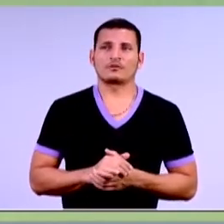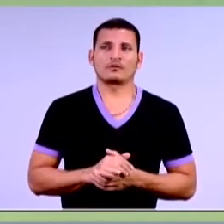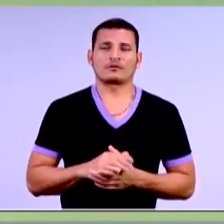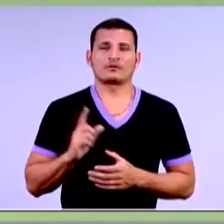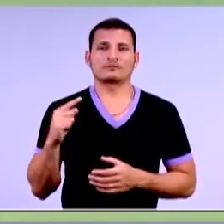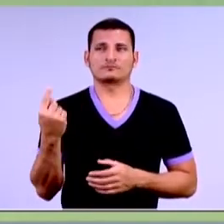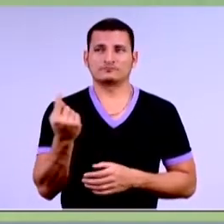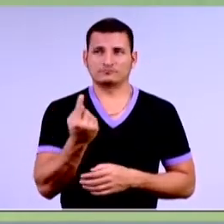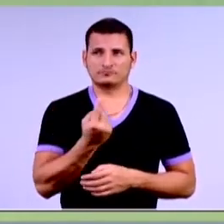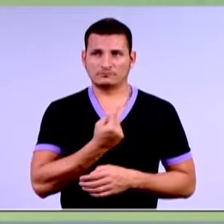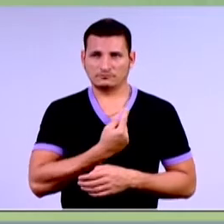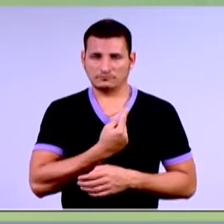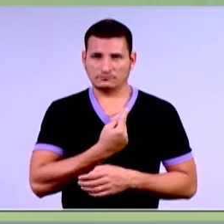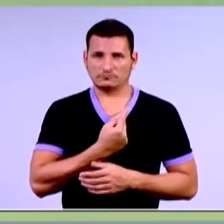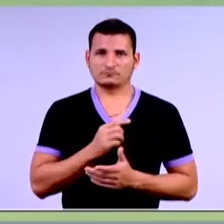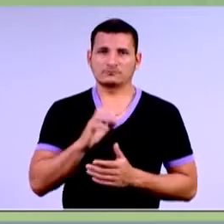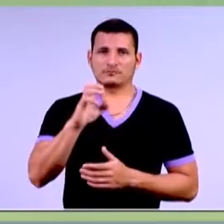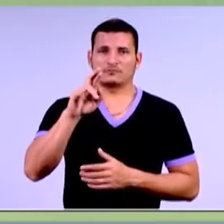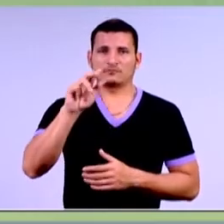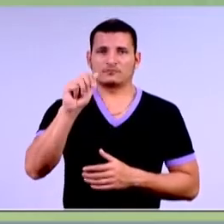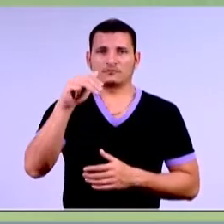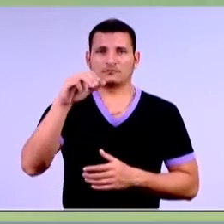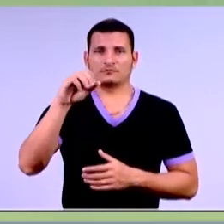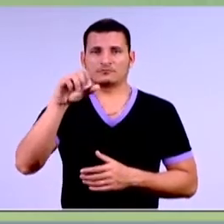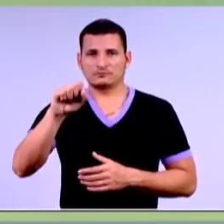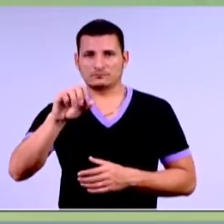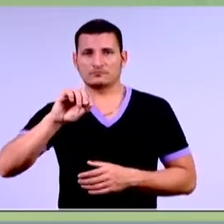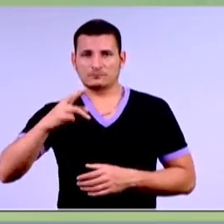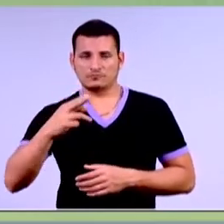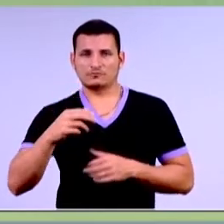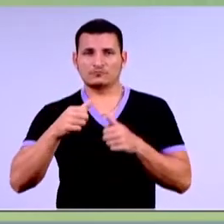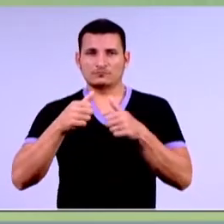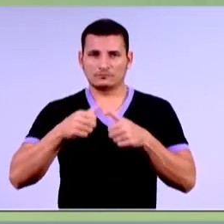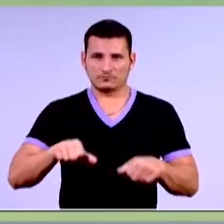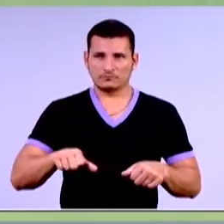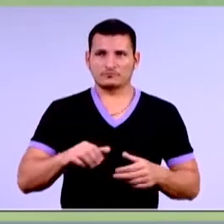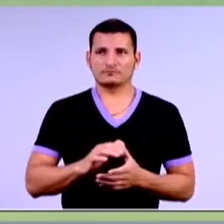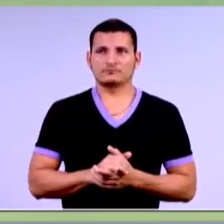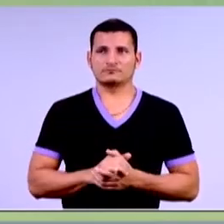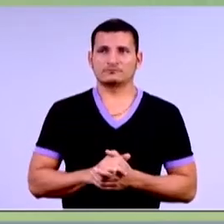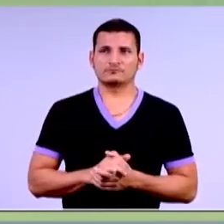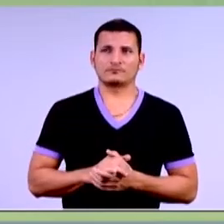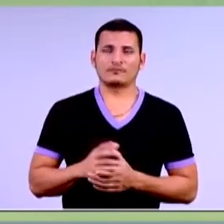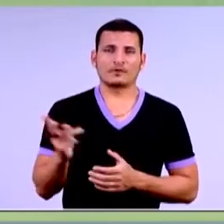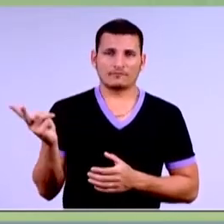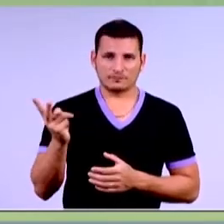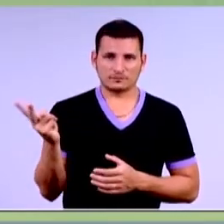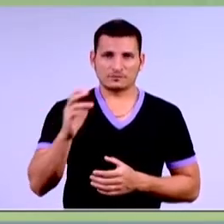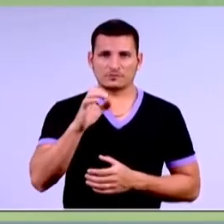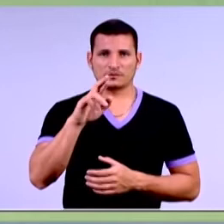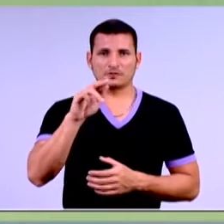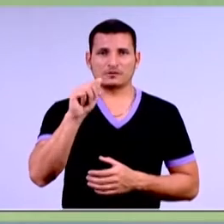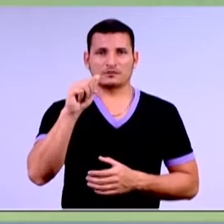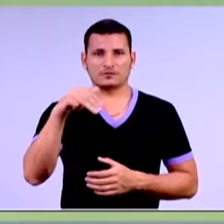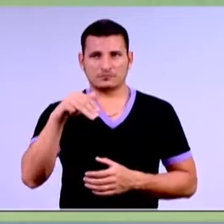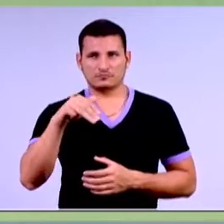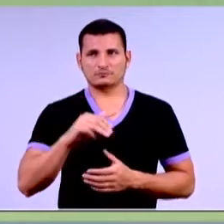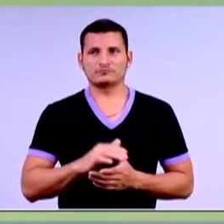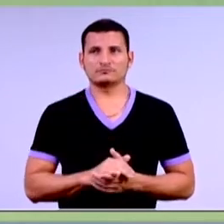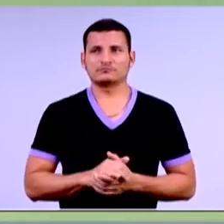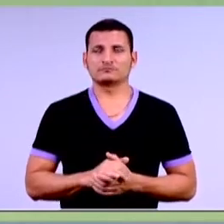nós éramos ou estávamos eo corvo vocês eram estavam e 10o